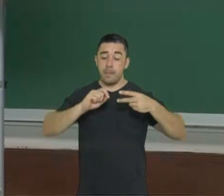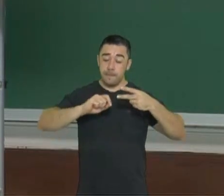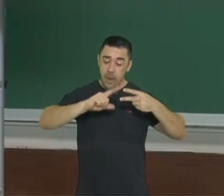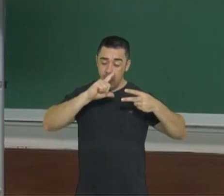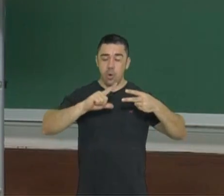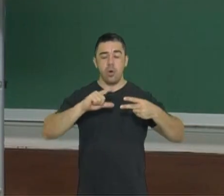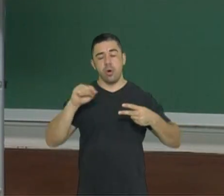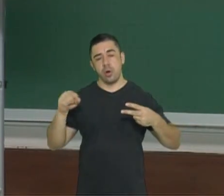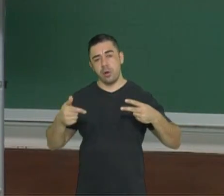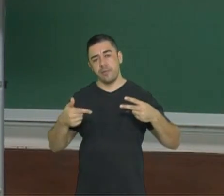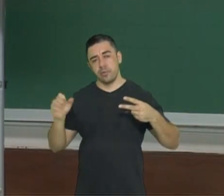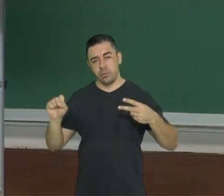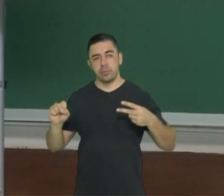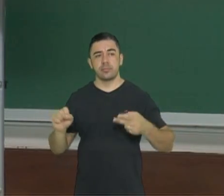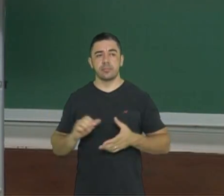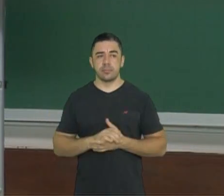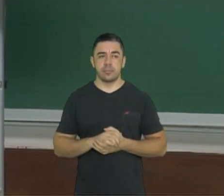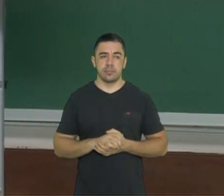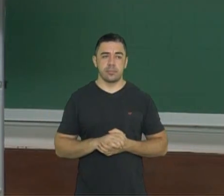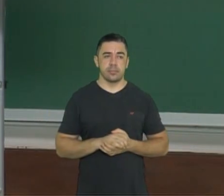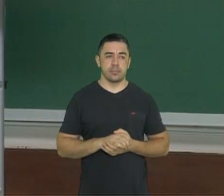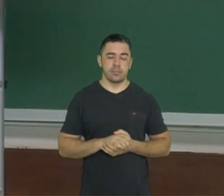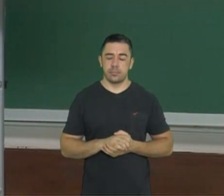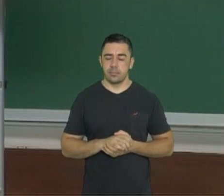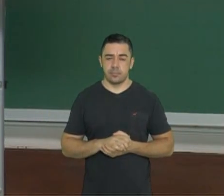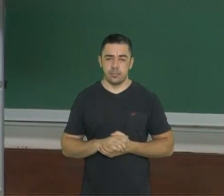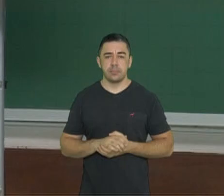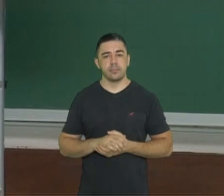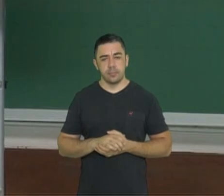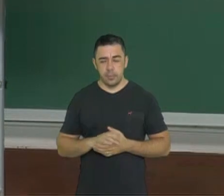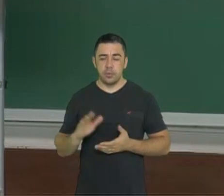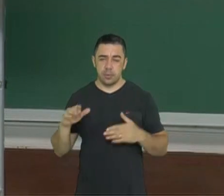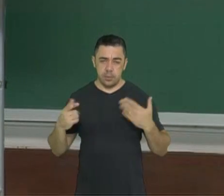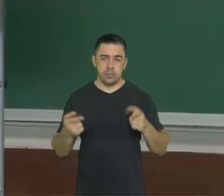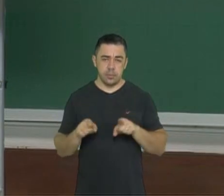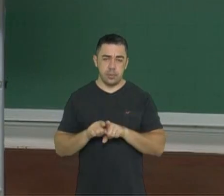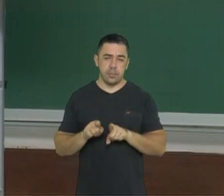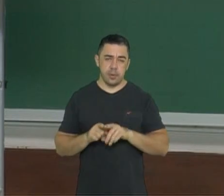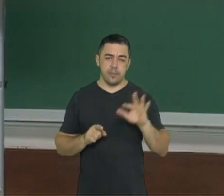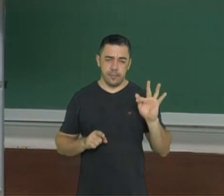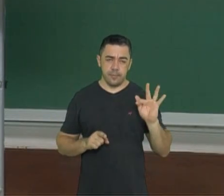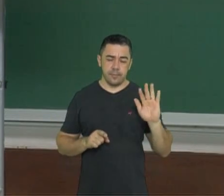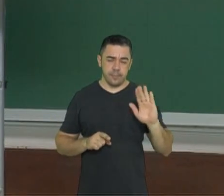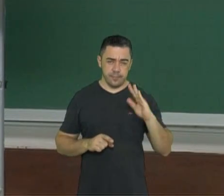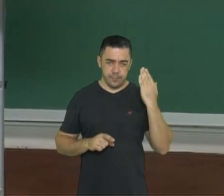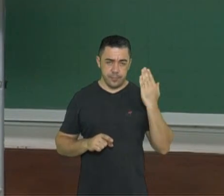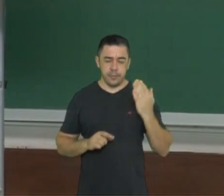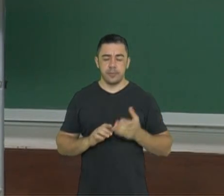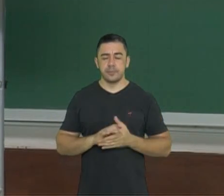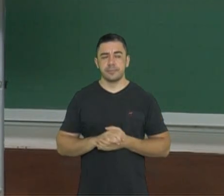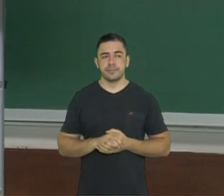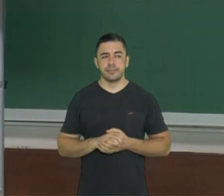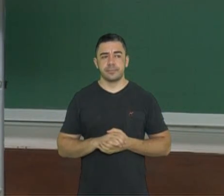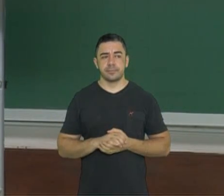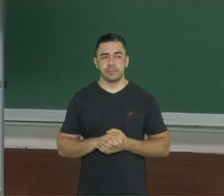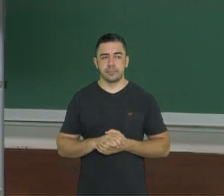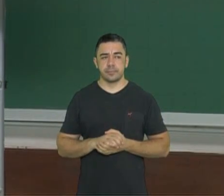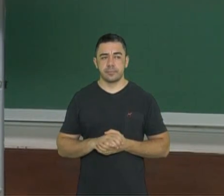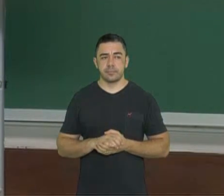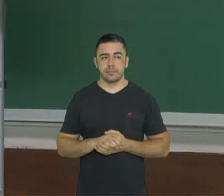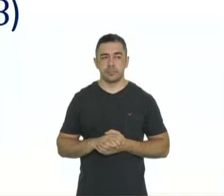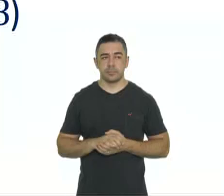isso então 32 não é menor que 28 ele é maior então f de falso